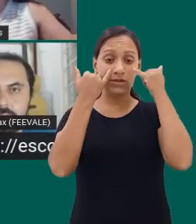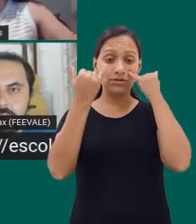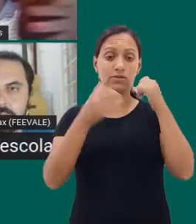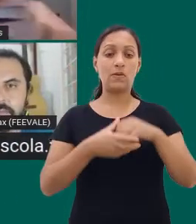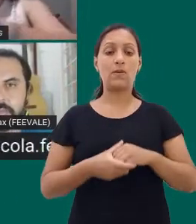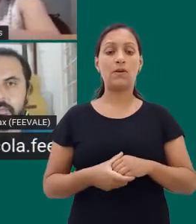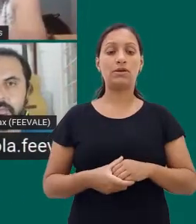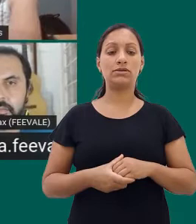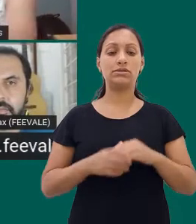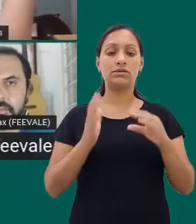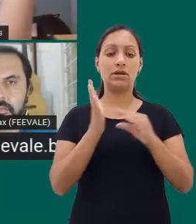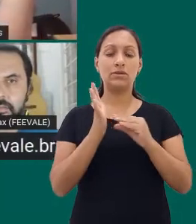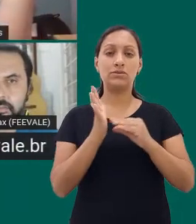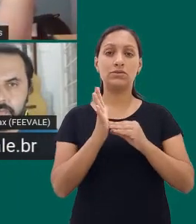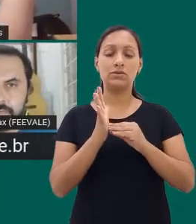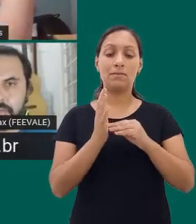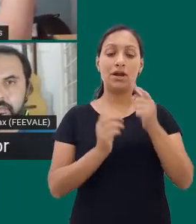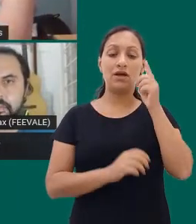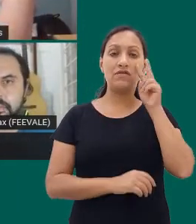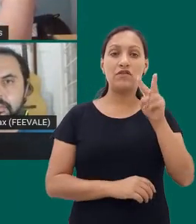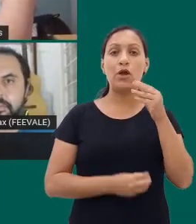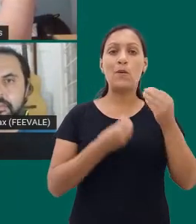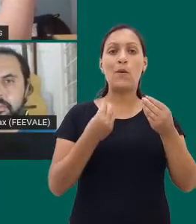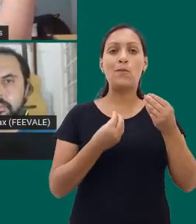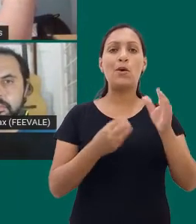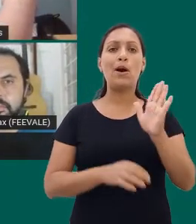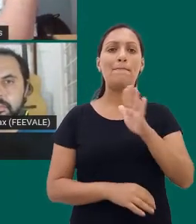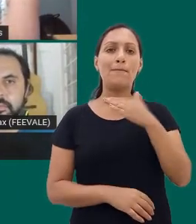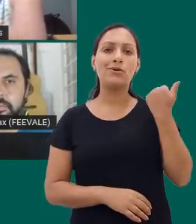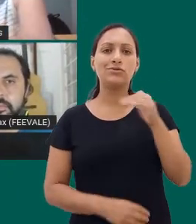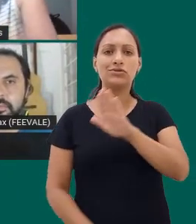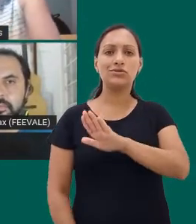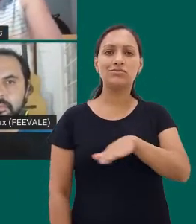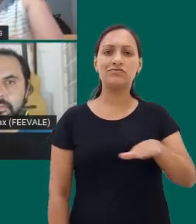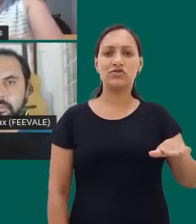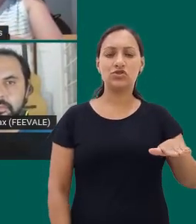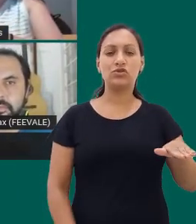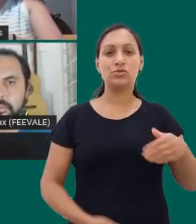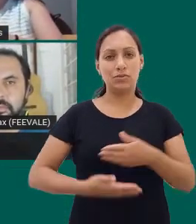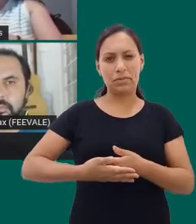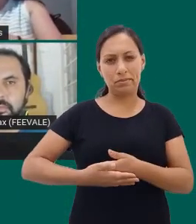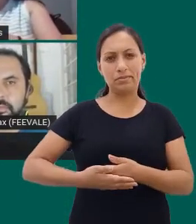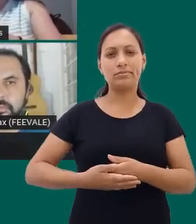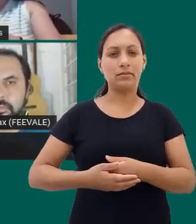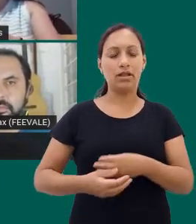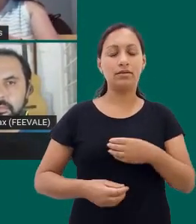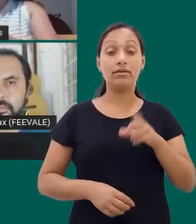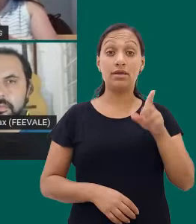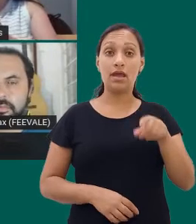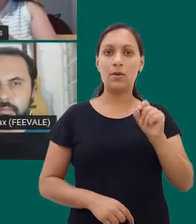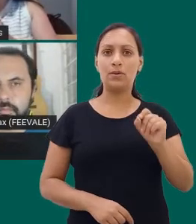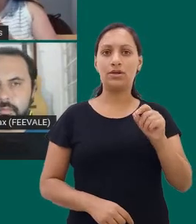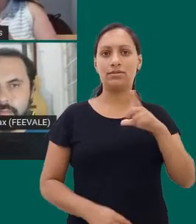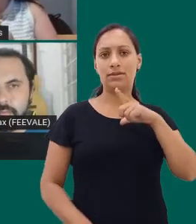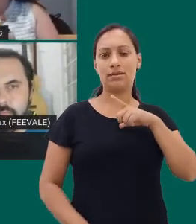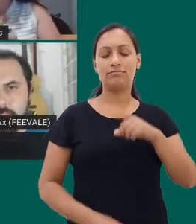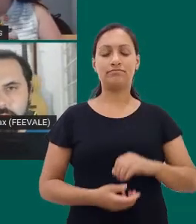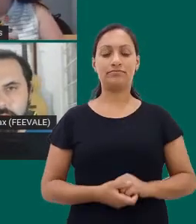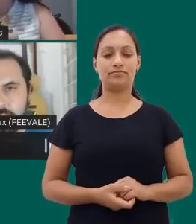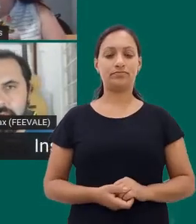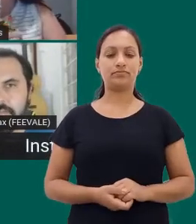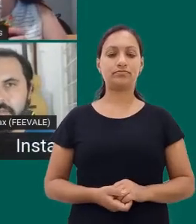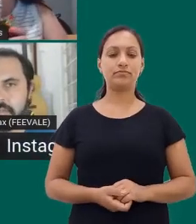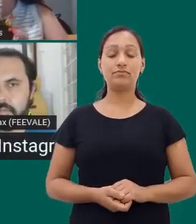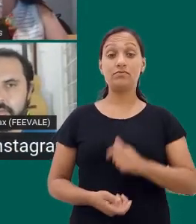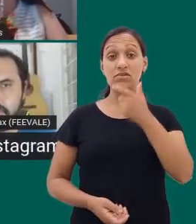exemplo, né, para ver mortalidade infantil, que é uma das habilidades que existem. Né? Então, eu acho